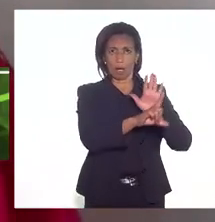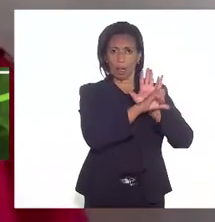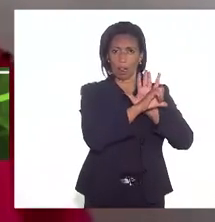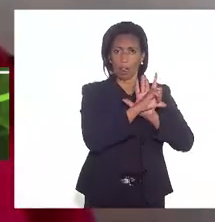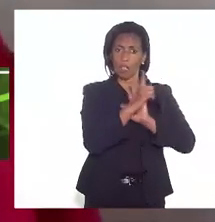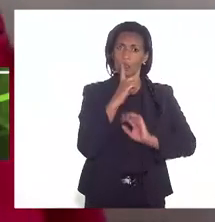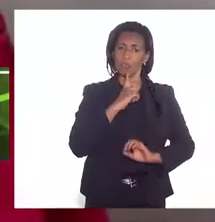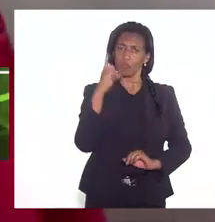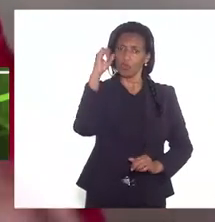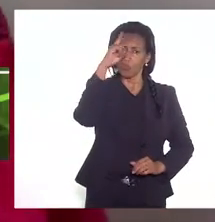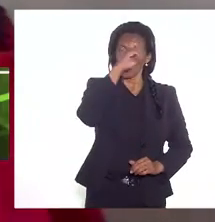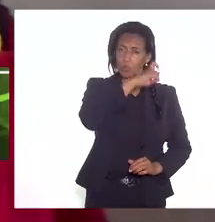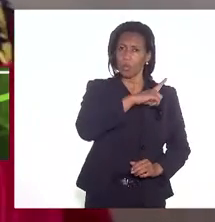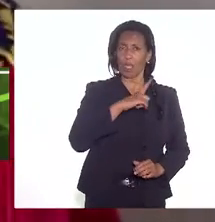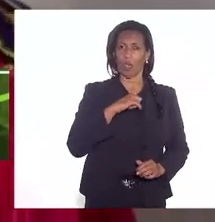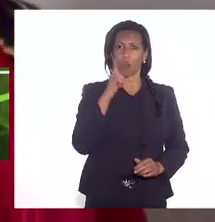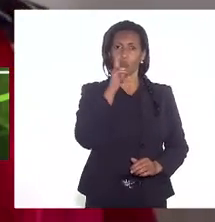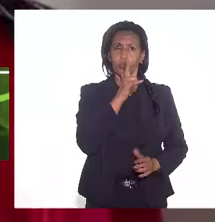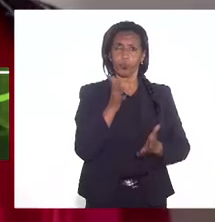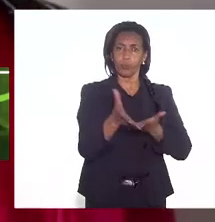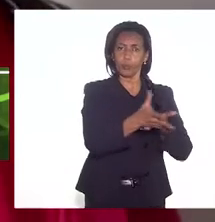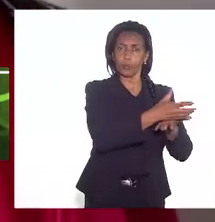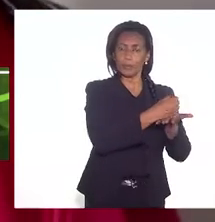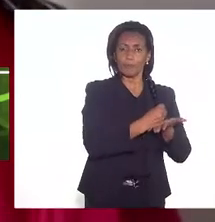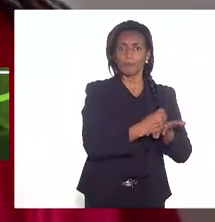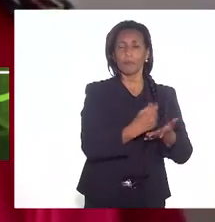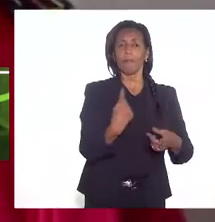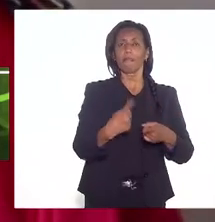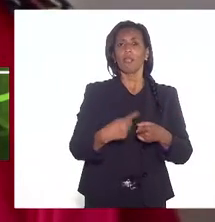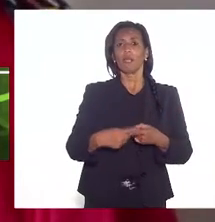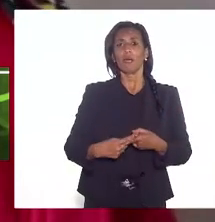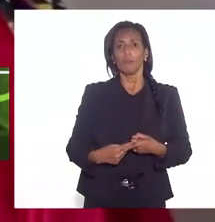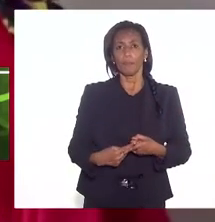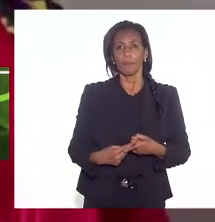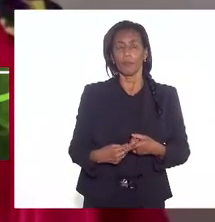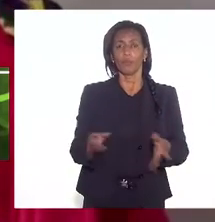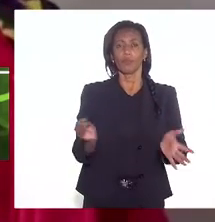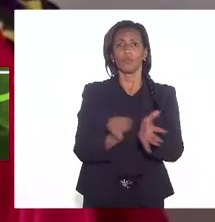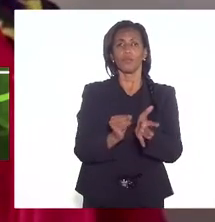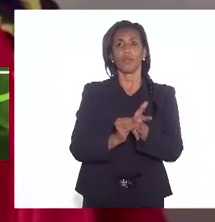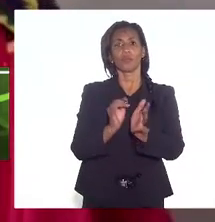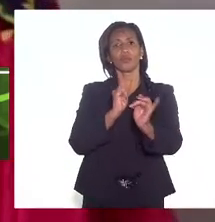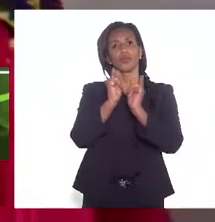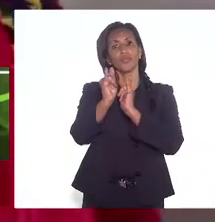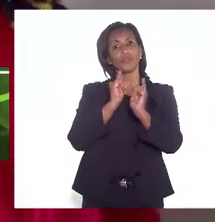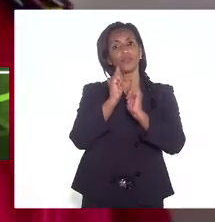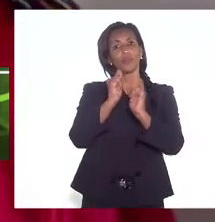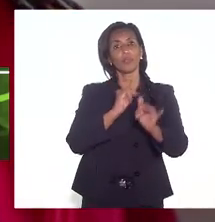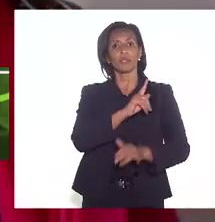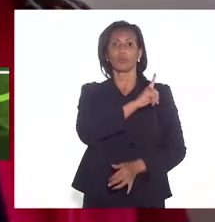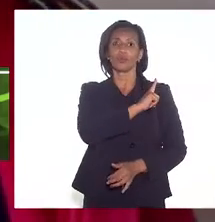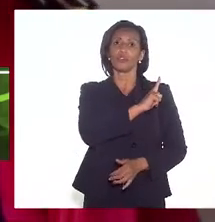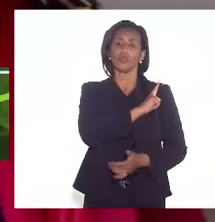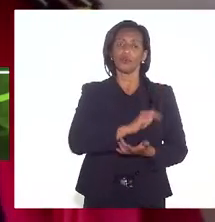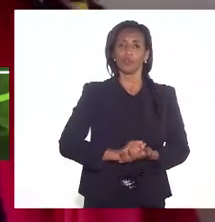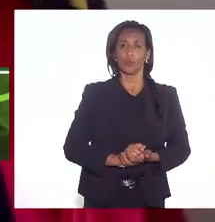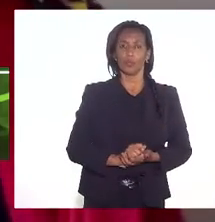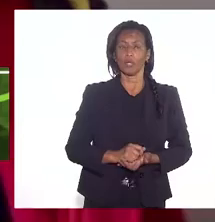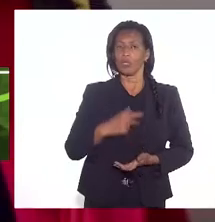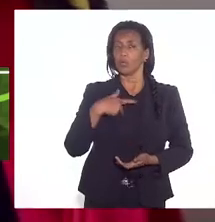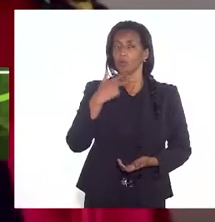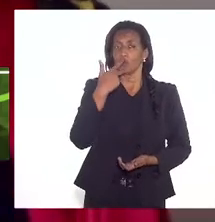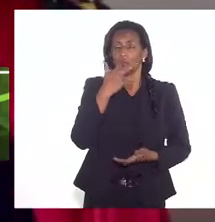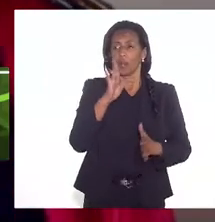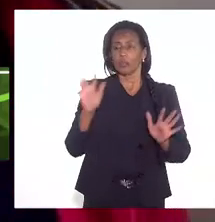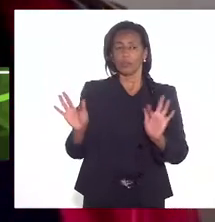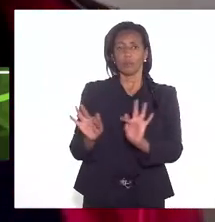dificuldades de ser acessados ou captados por debilidade de formação daqueles gestores e eu não estou falando